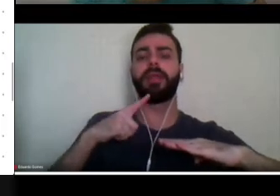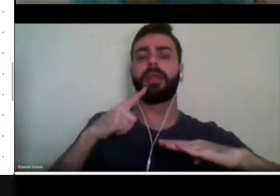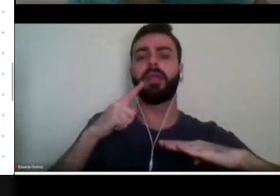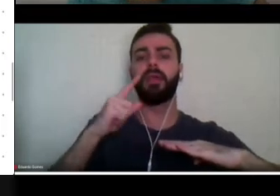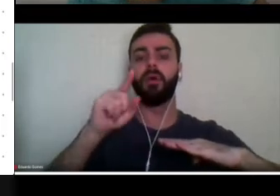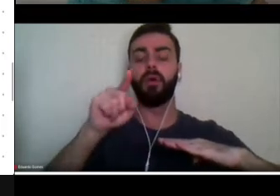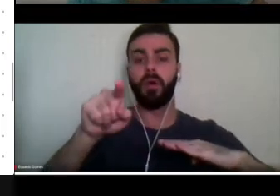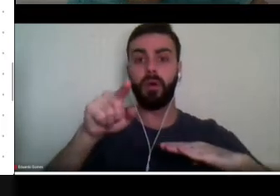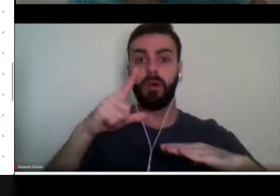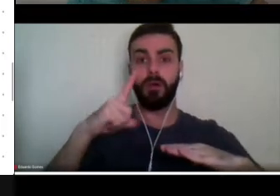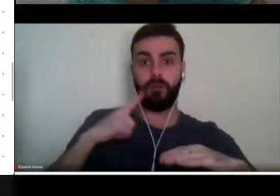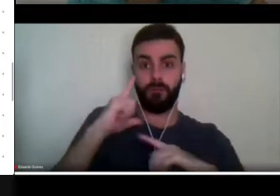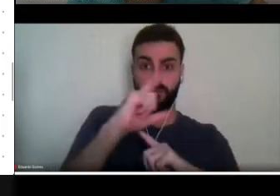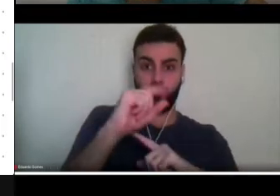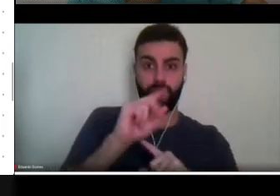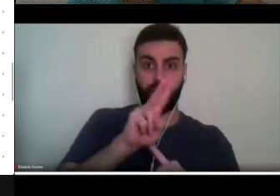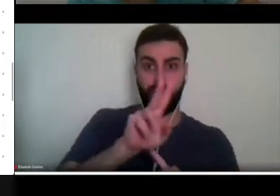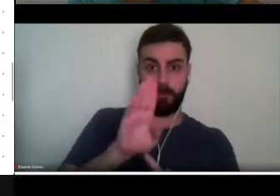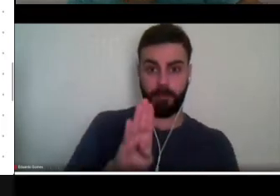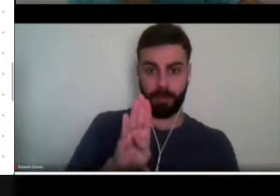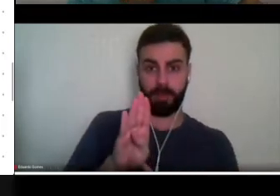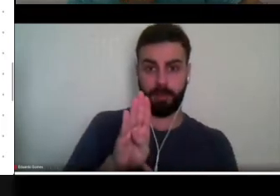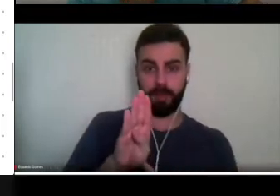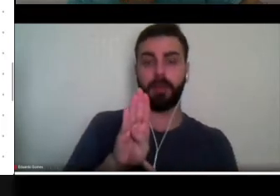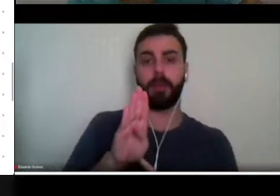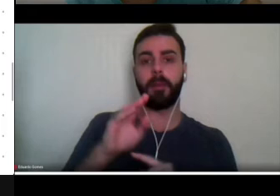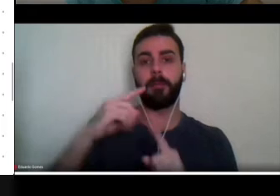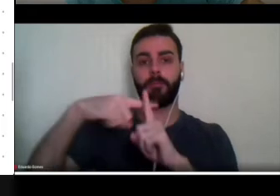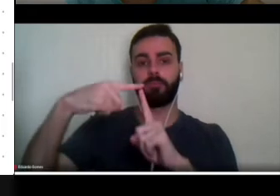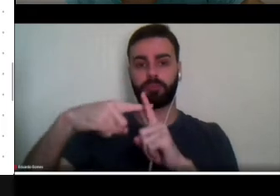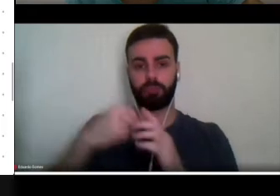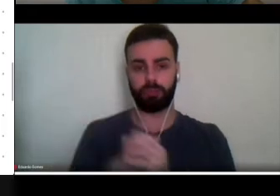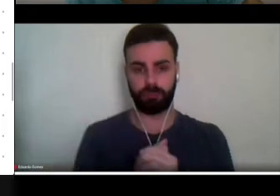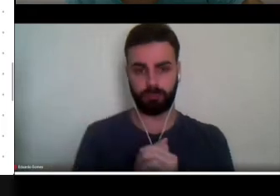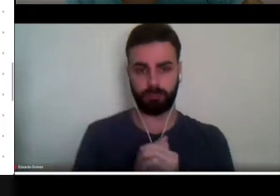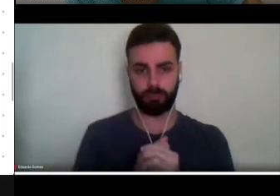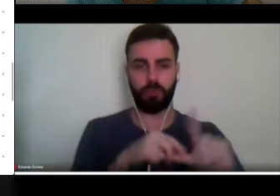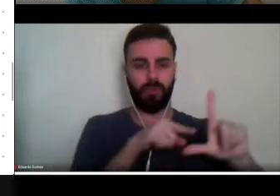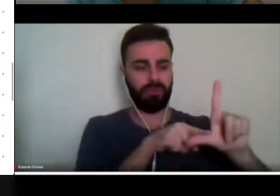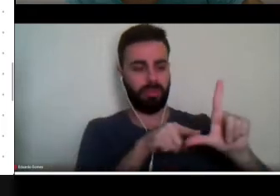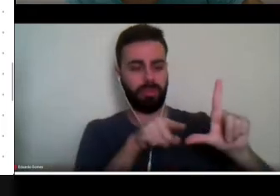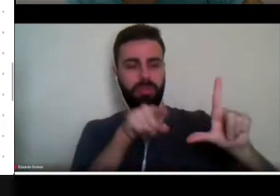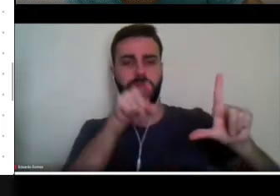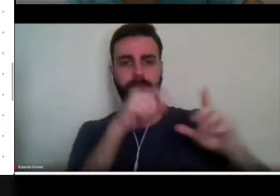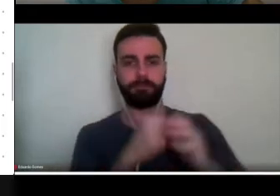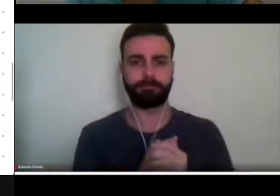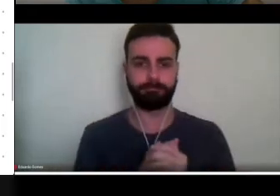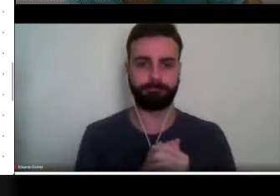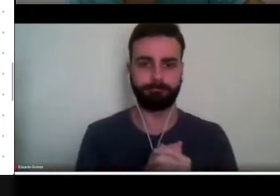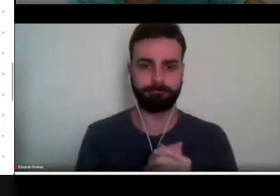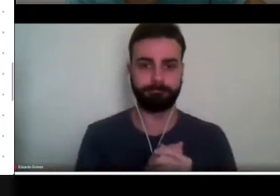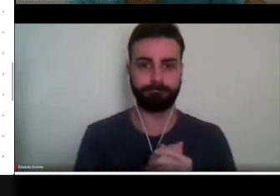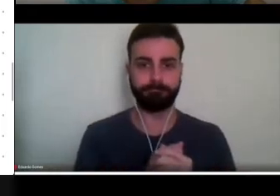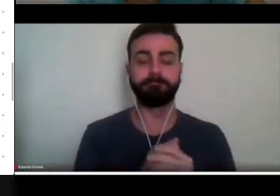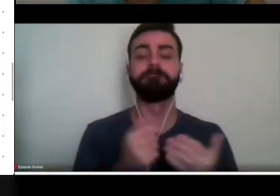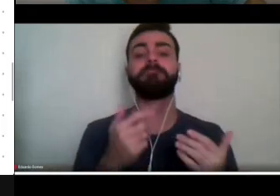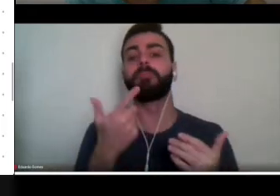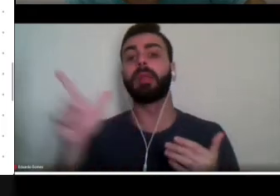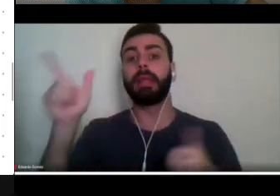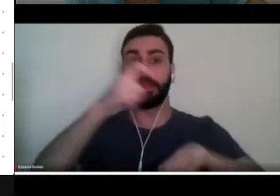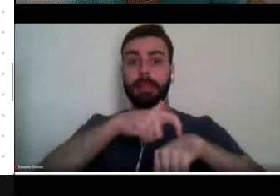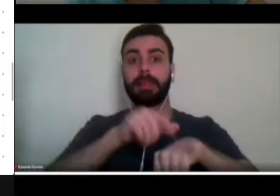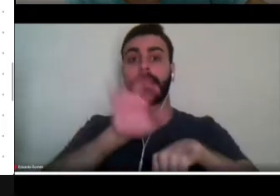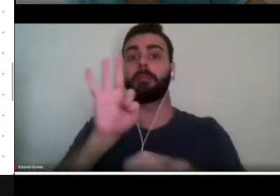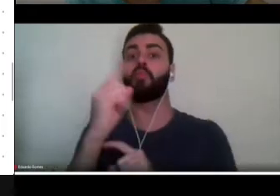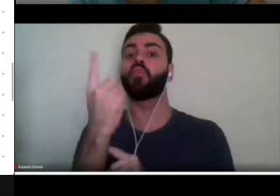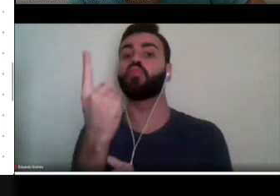Né? Agora, para t igual a 1 segundo, o que eu tenho para t igual a 1 segundo? Né? Isso aqui é XA.